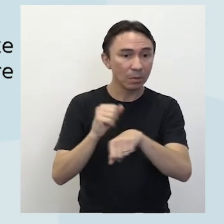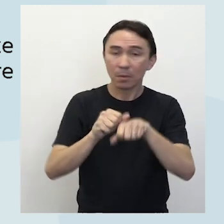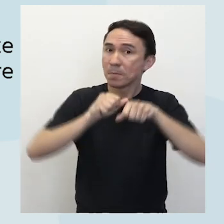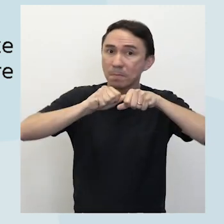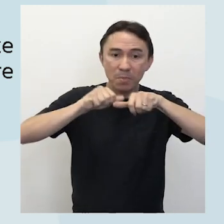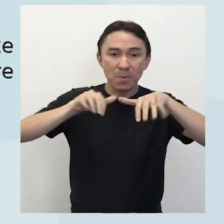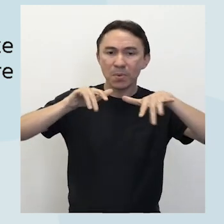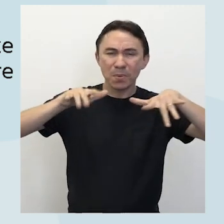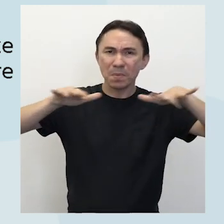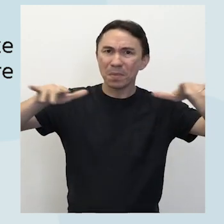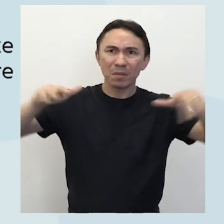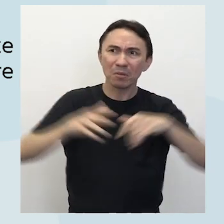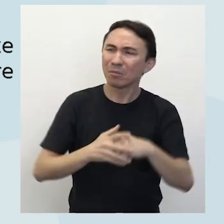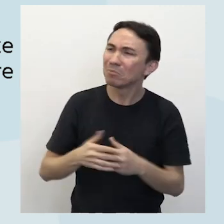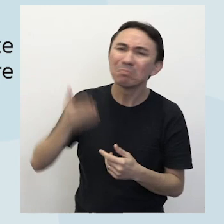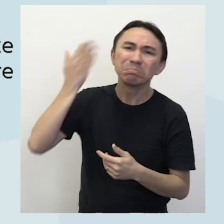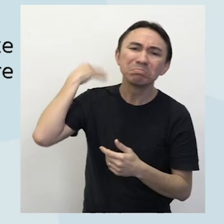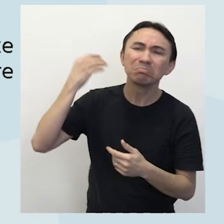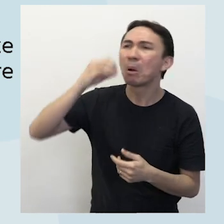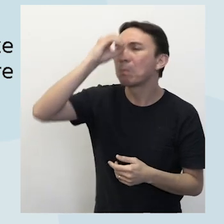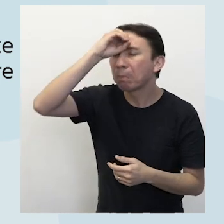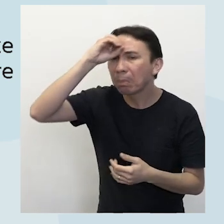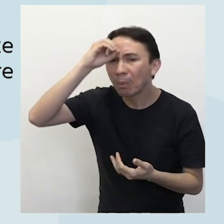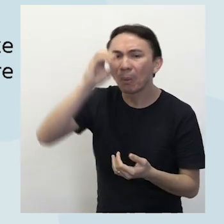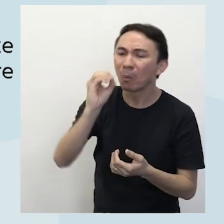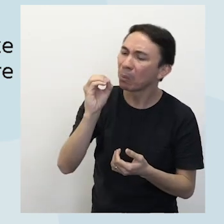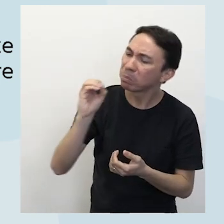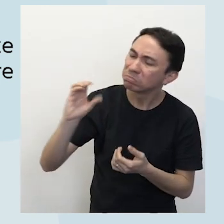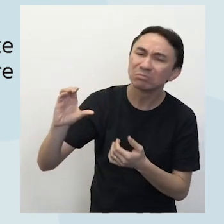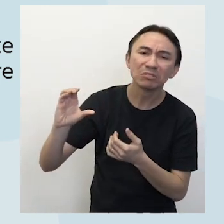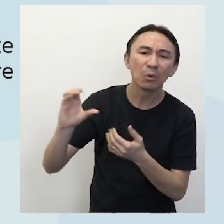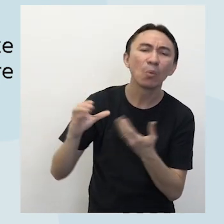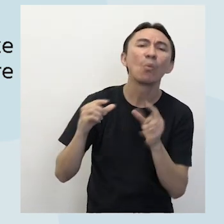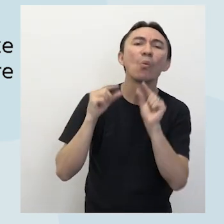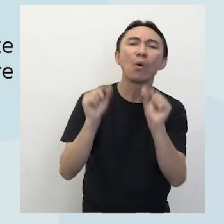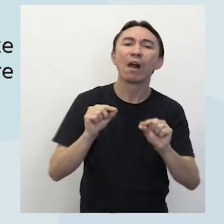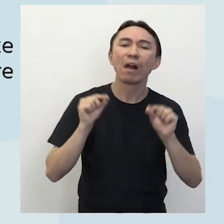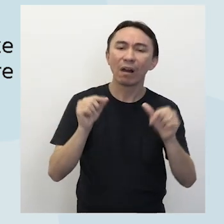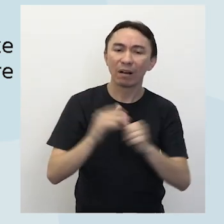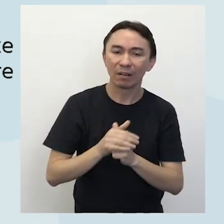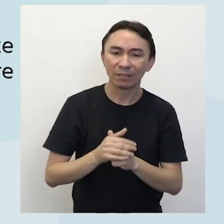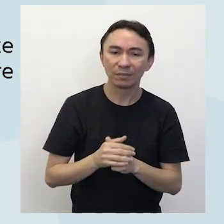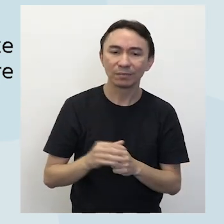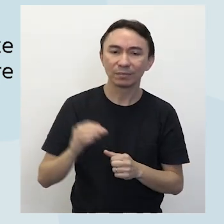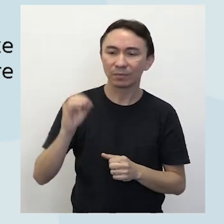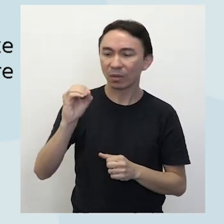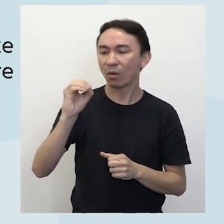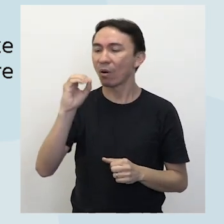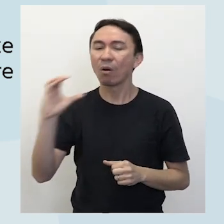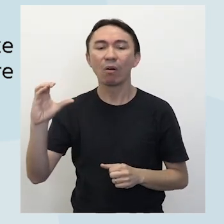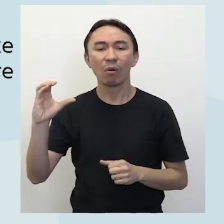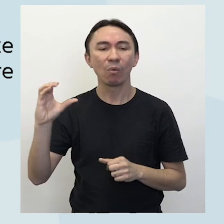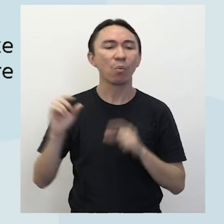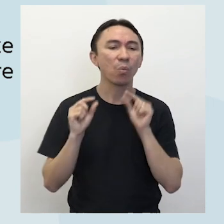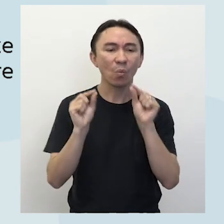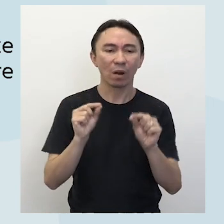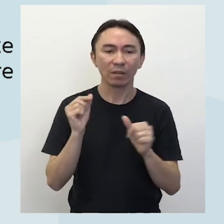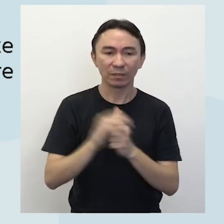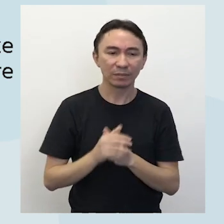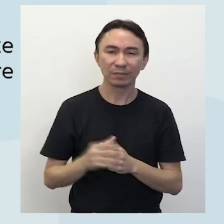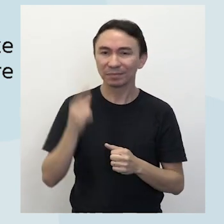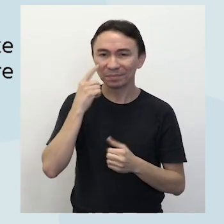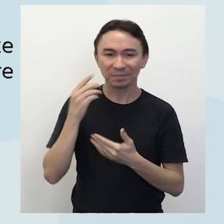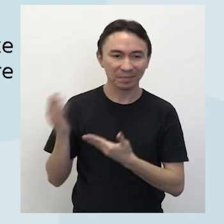OC. Fui procurar um ilustrador. O que é OC? OC é, como é que se lê? Original Character.